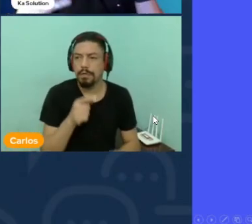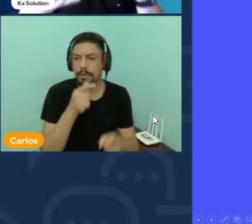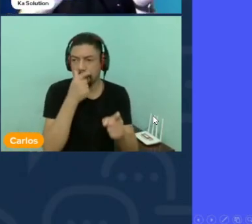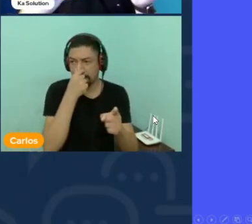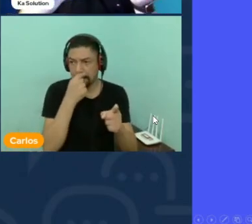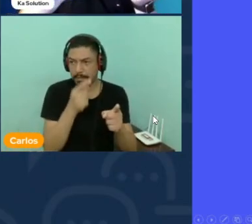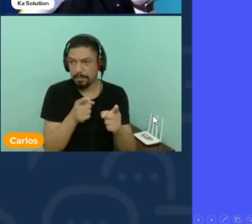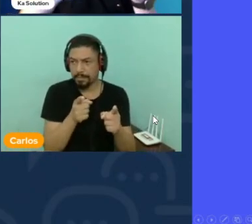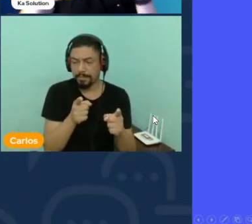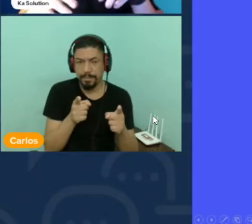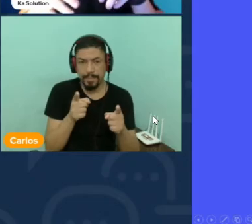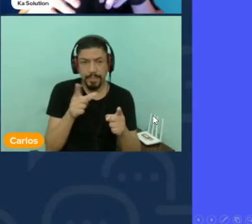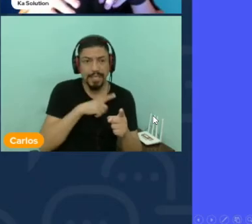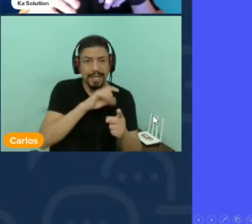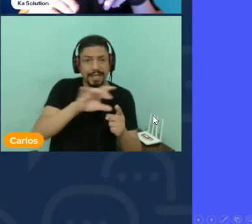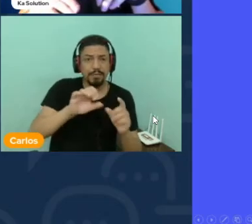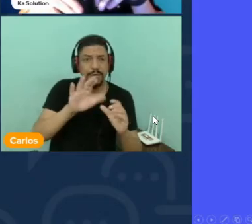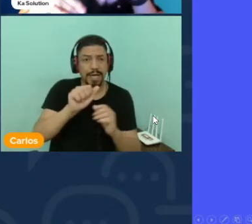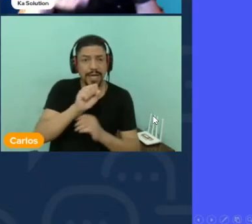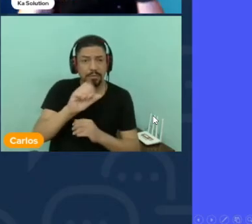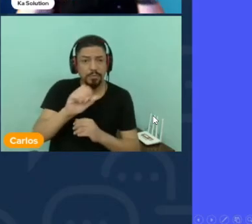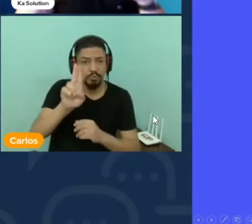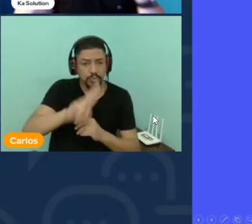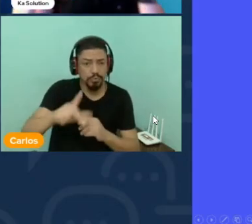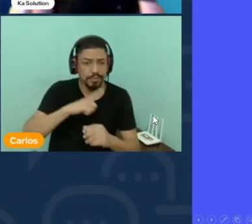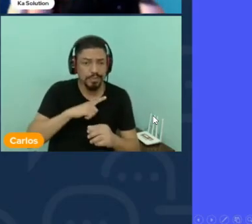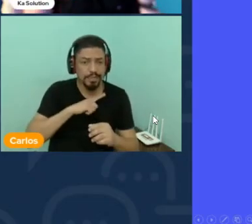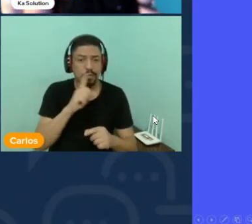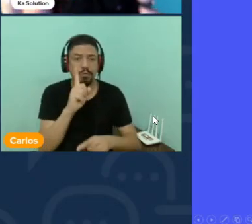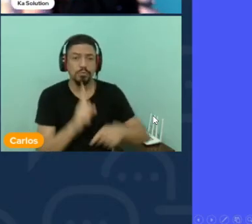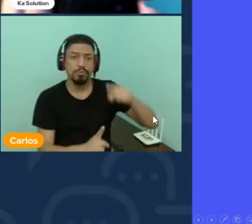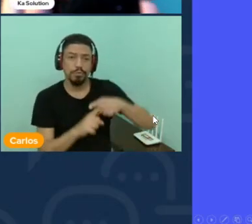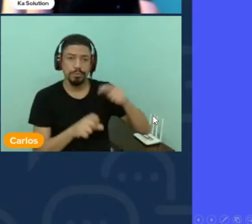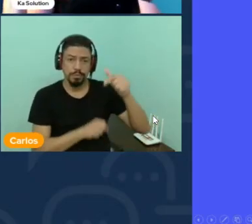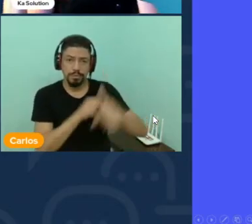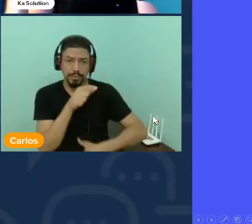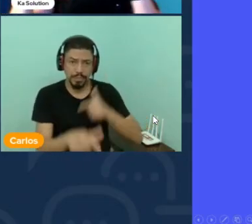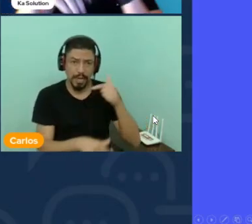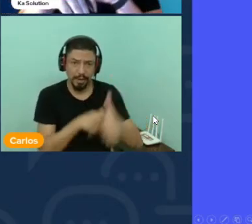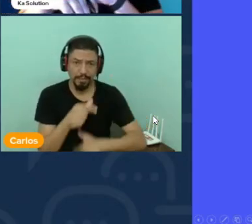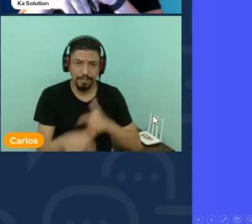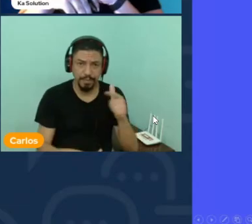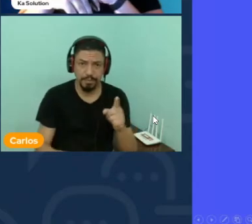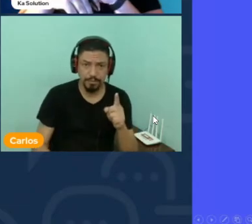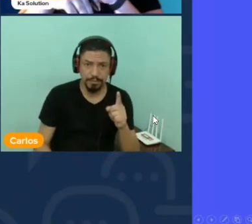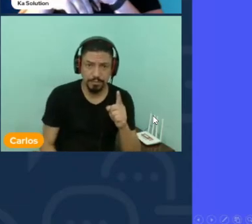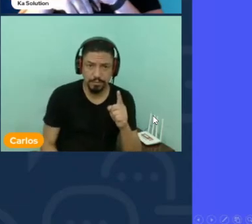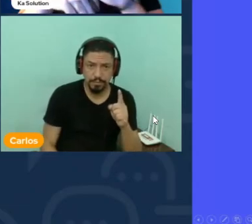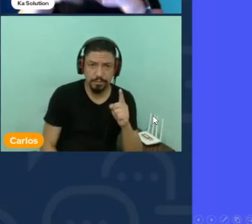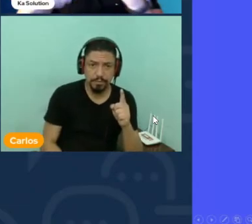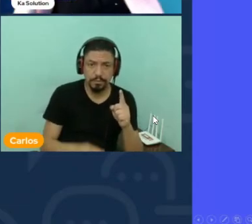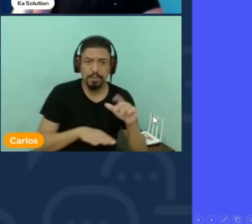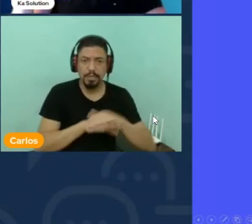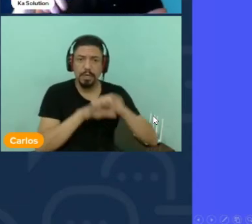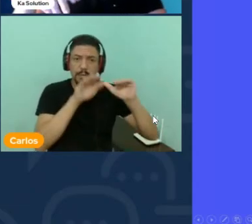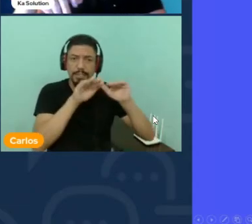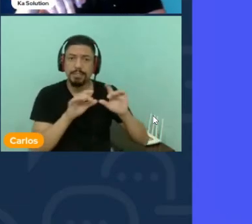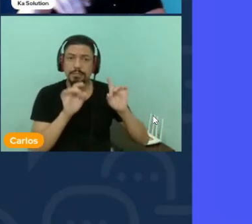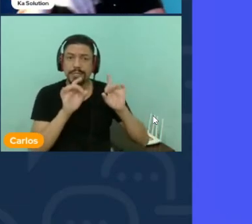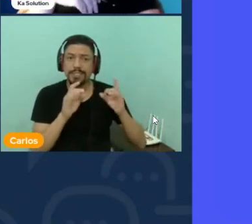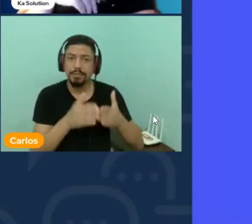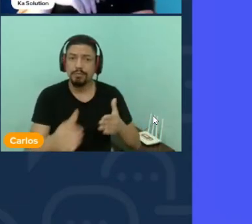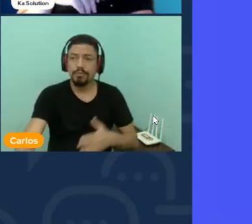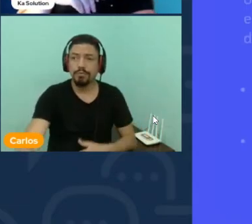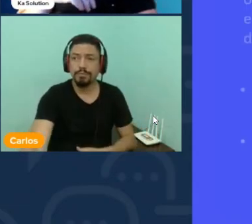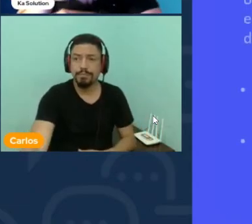cada caso de uso, a gente tem aqui um tipo de serviço de armazenamento específico. E a gente vai passar